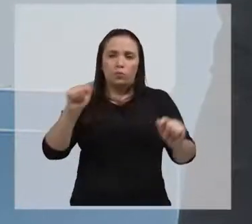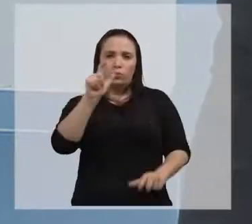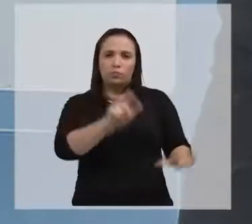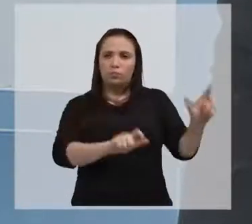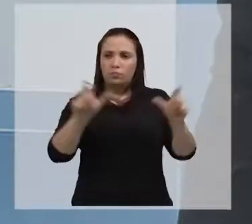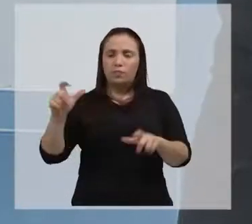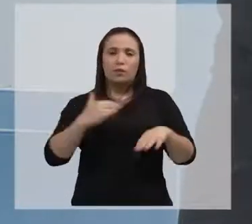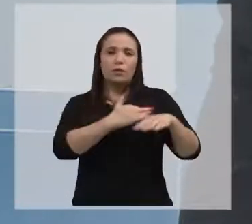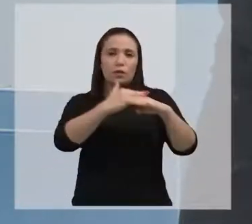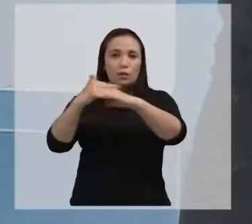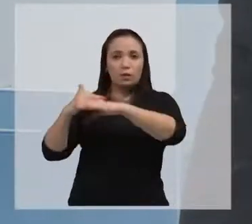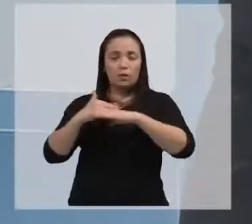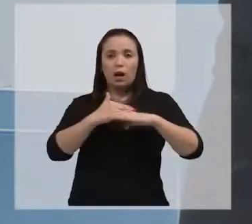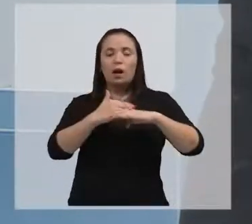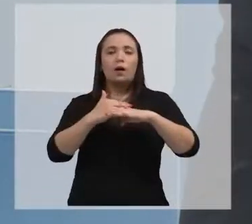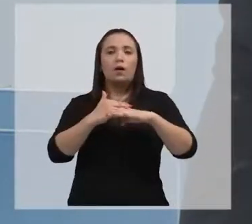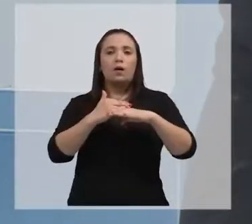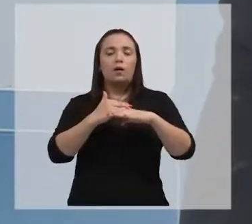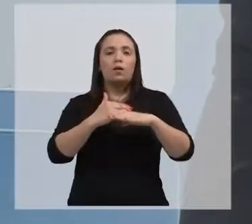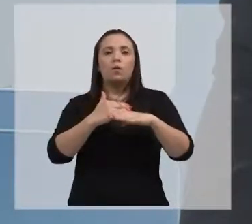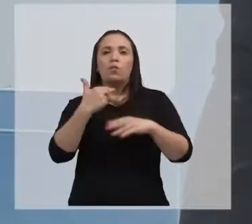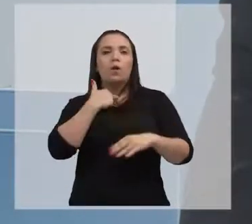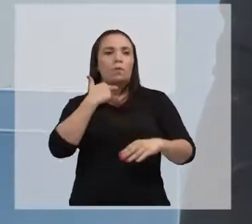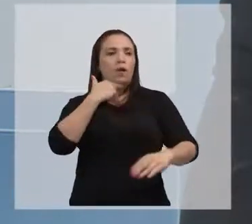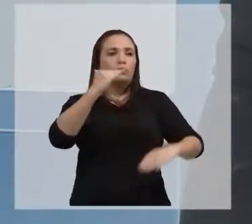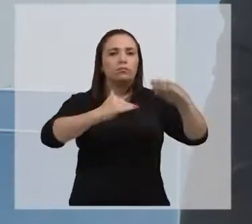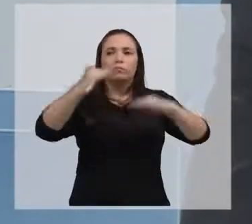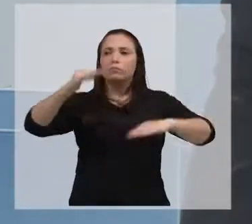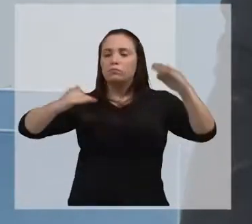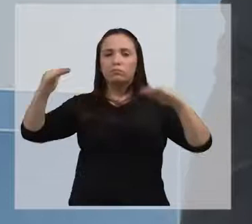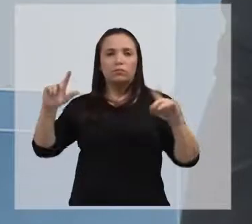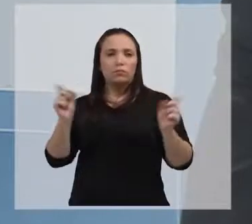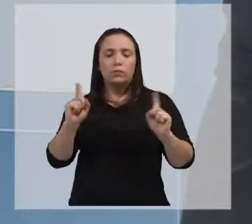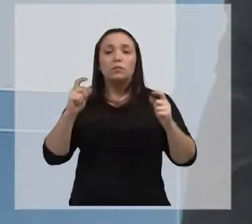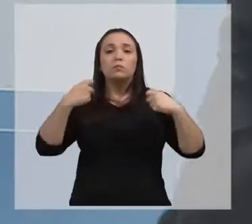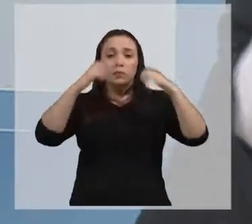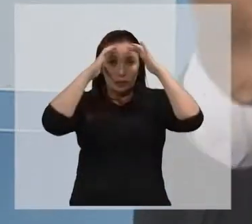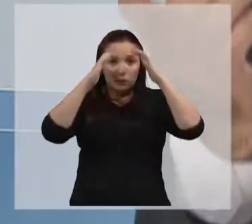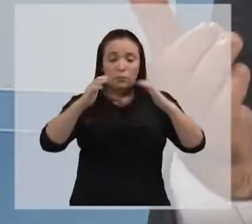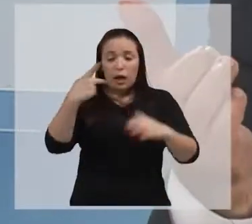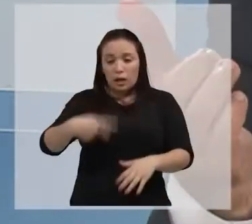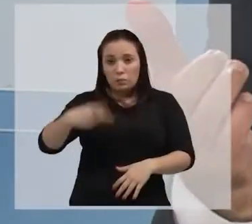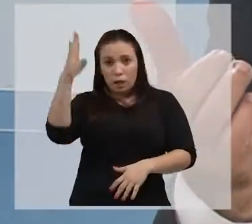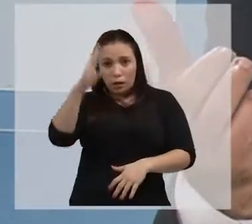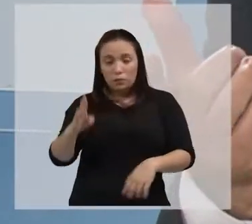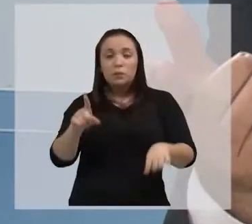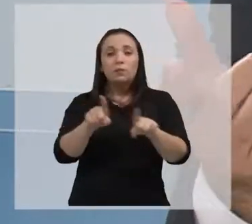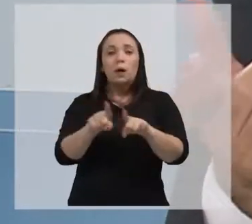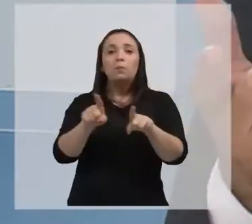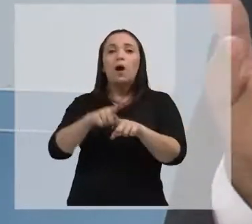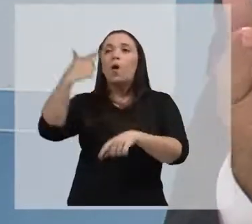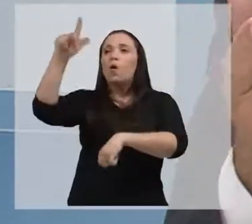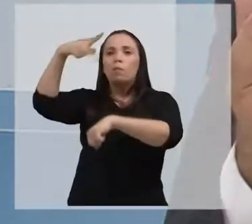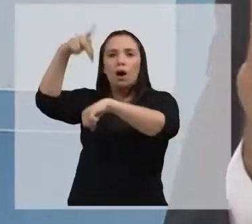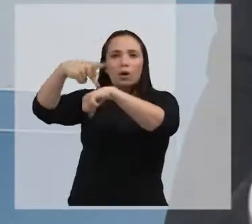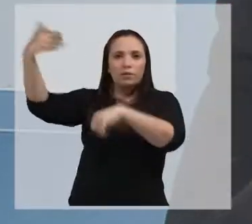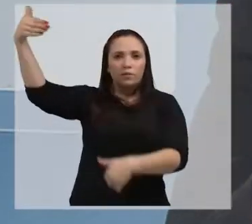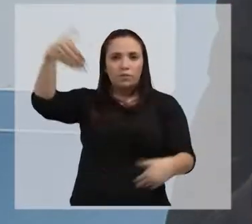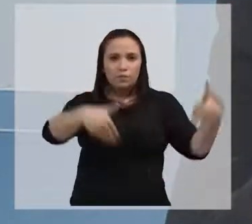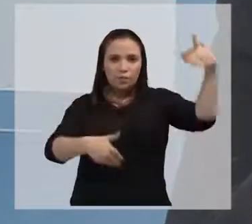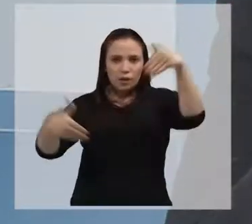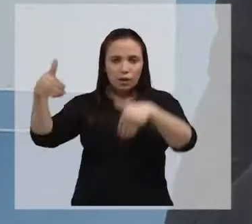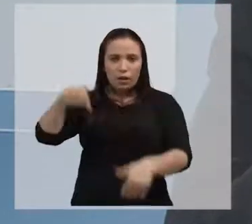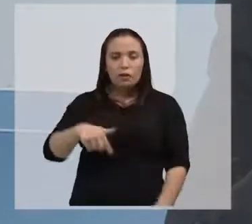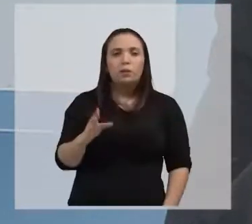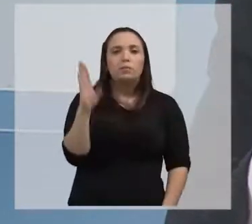lei, sem distinguir de qualquer natureza, garantindo aos brasileiros e aos estrangeiros, né, no